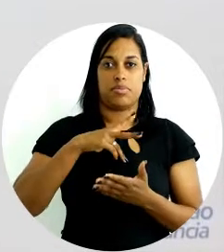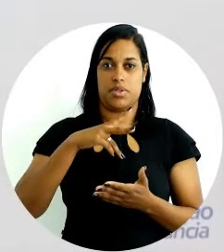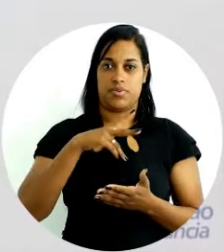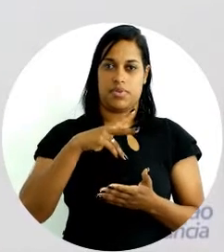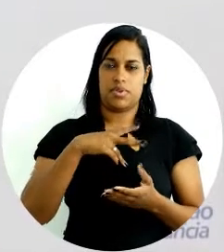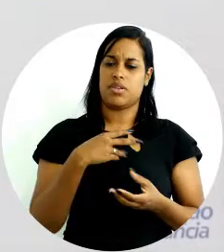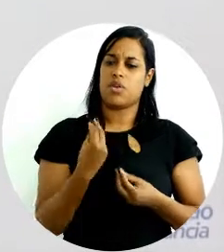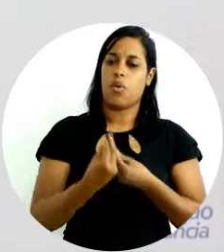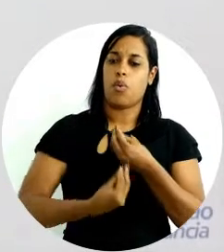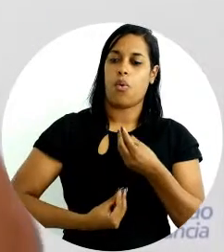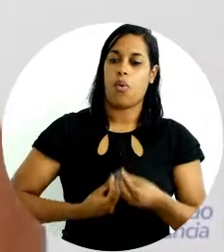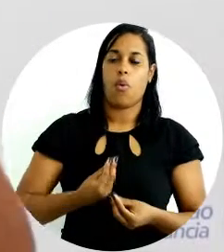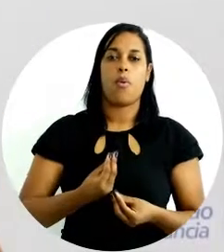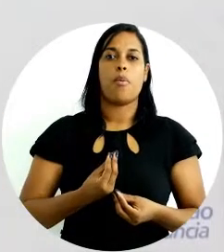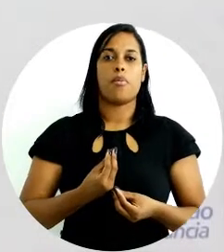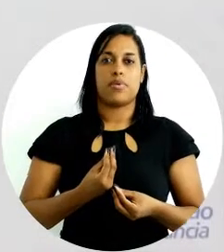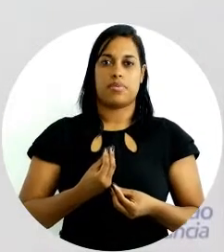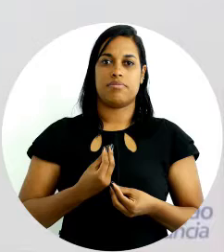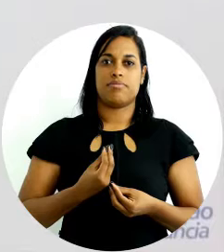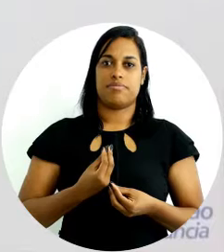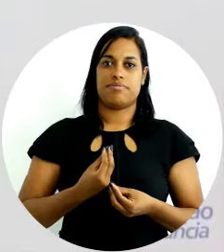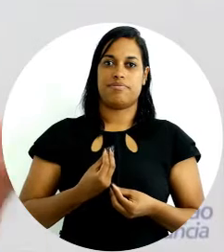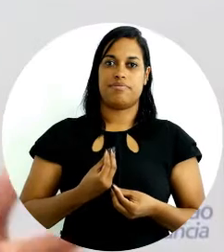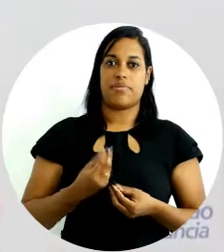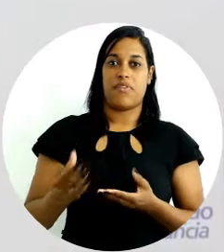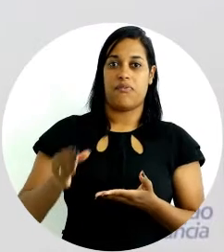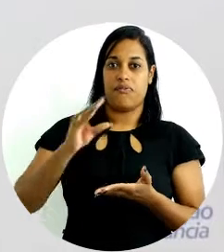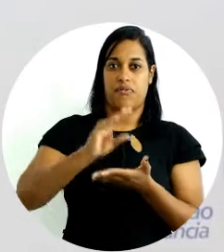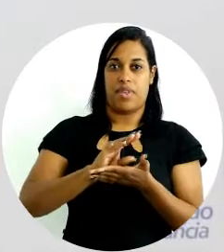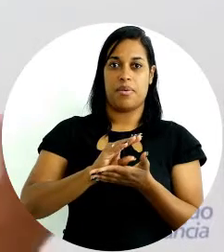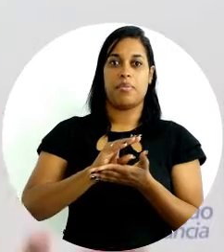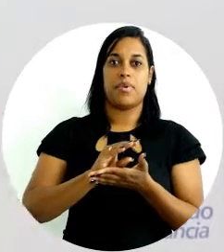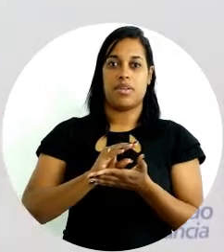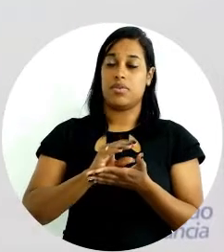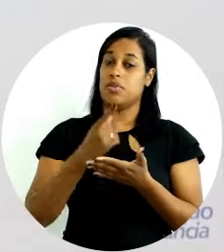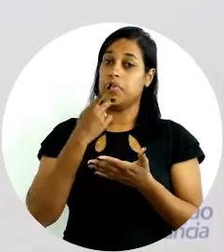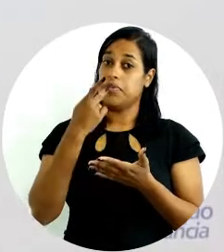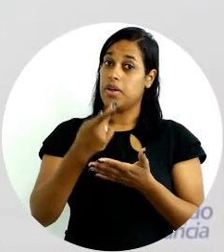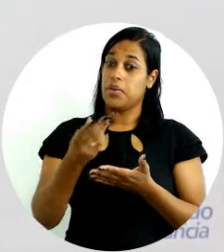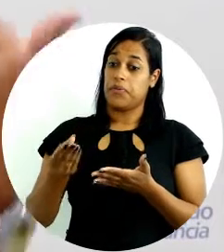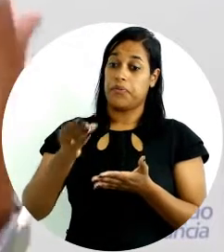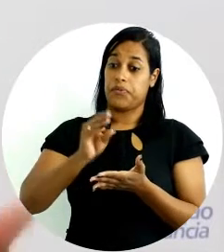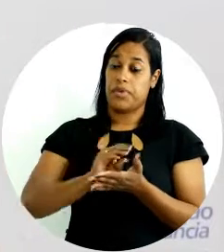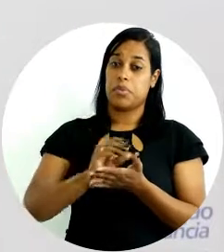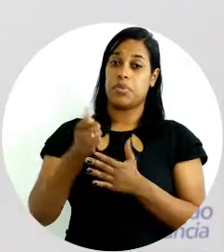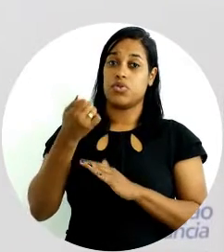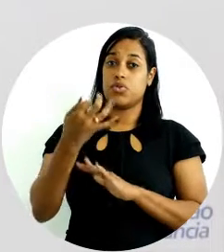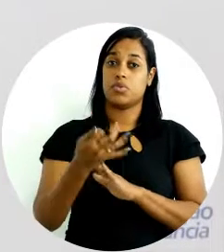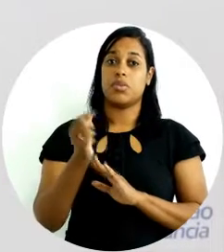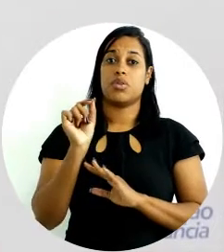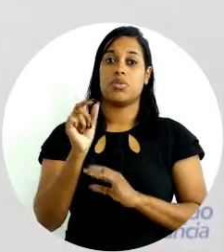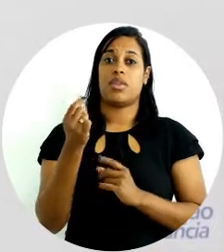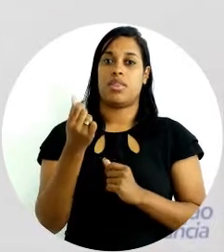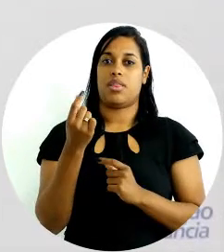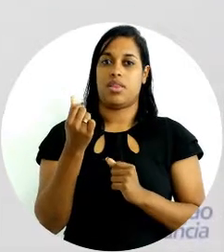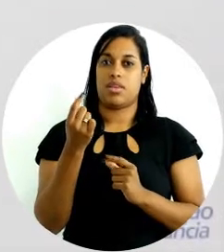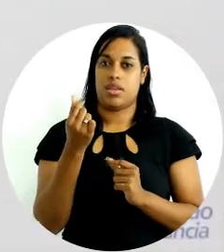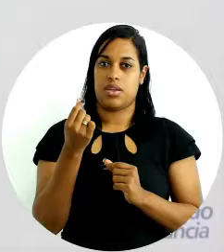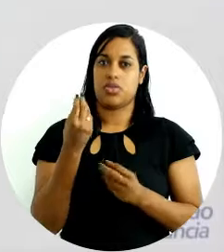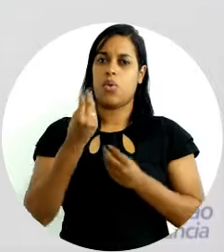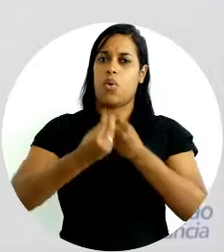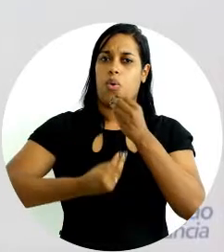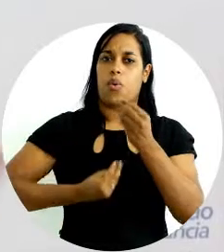iniciativa privada. Como é que se destina recursos públicos? Quando eu falo recursos públicos, estamos falando em dinheiro,